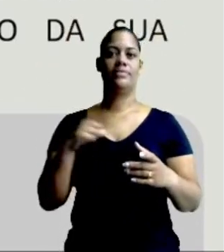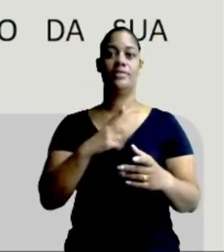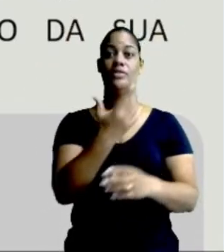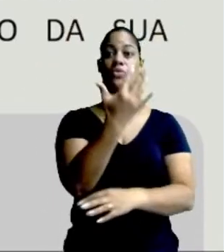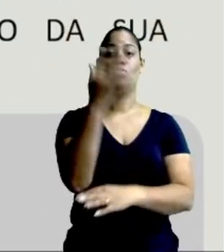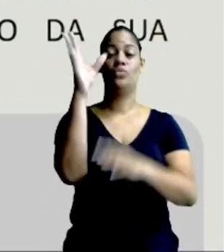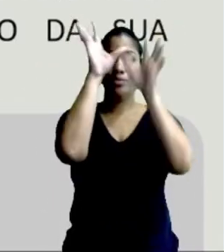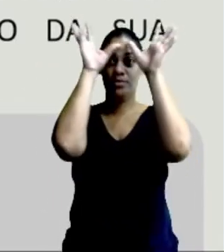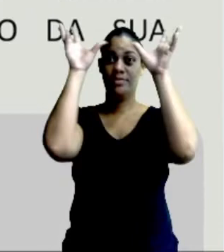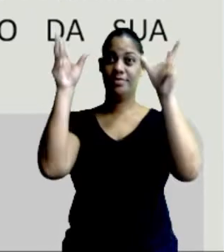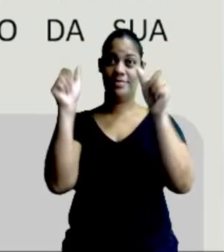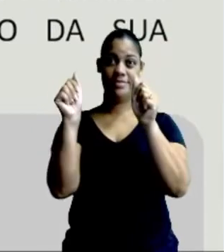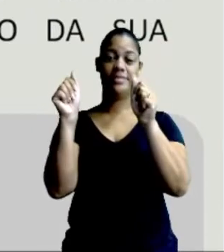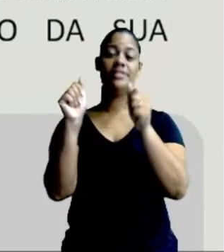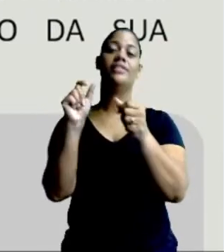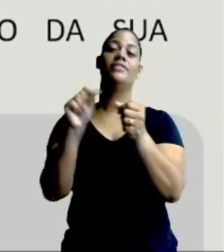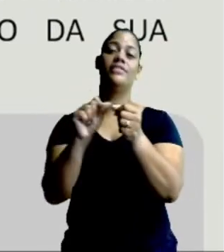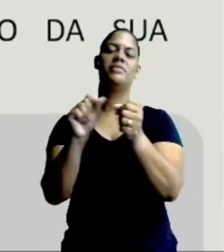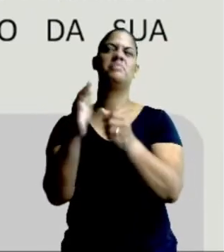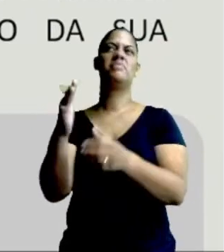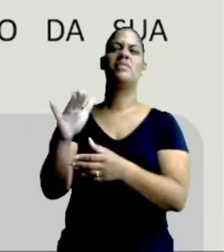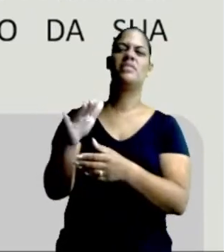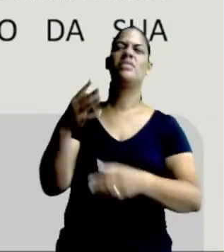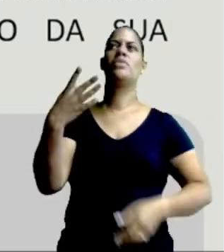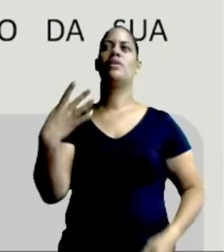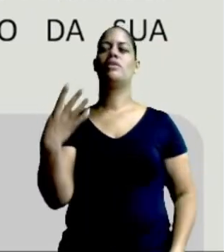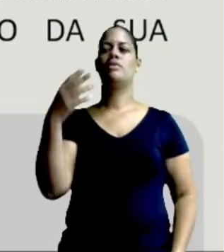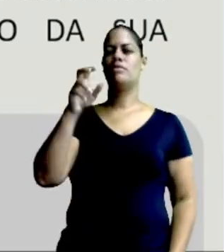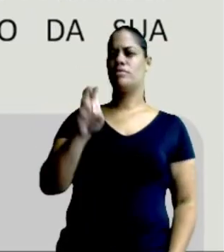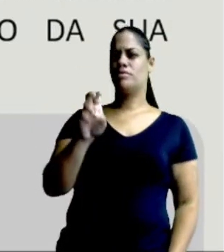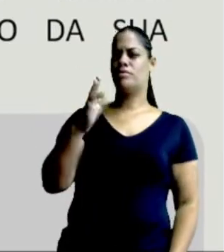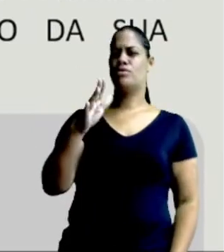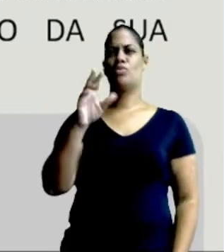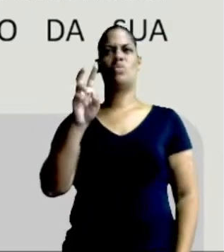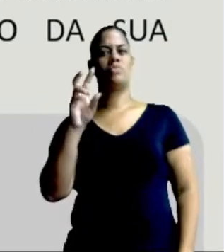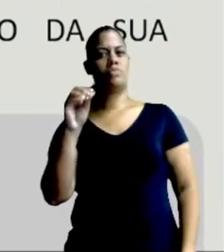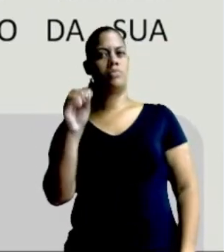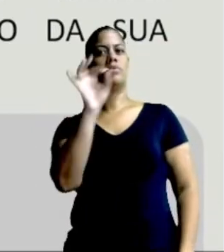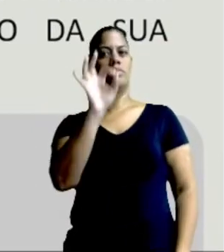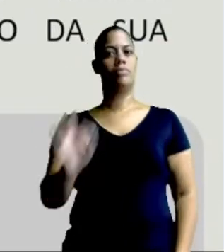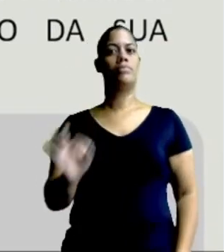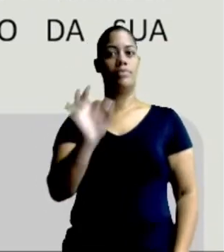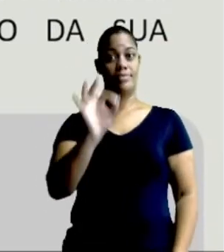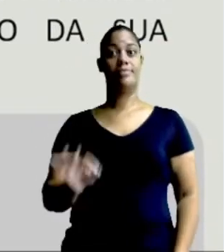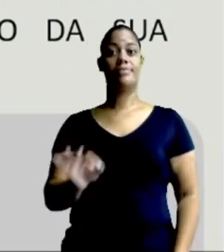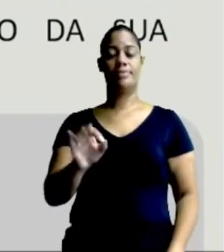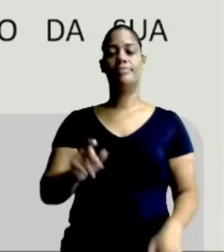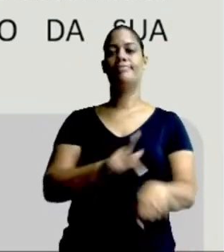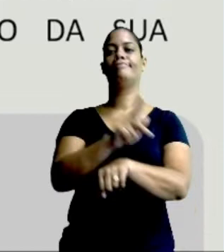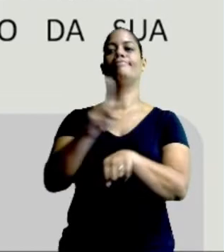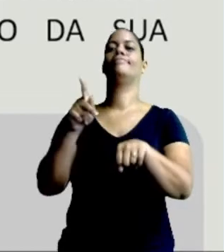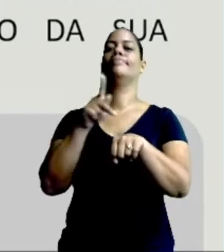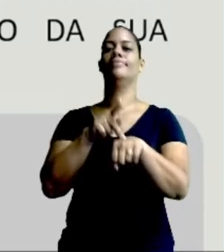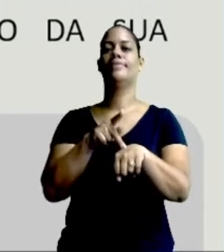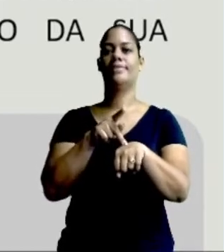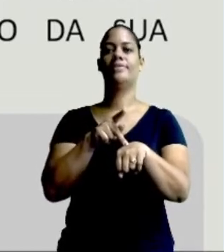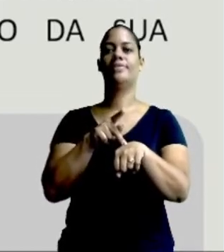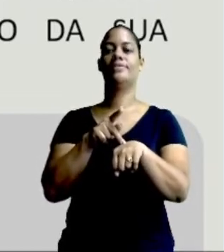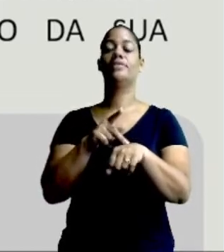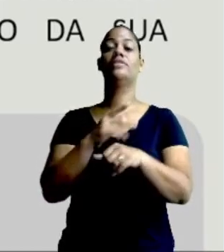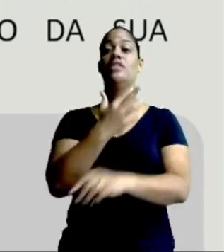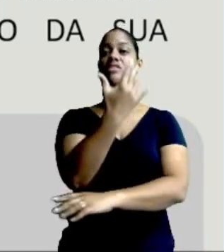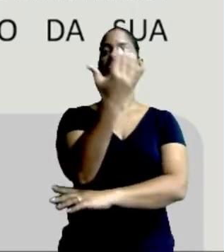floresta amazônica, que abrange cerca de 45% a 50% da área do nosso país, né?